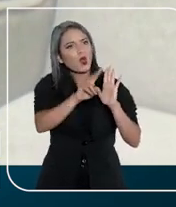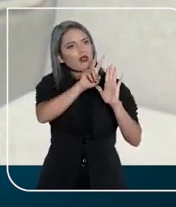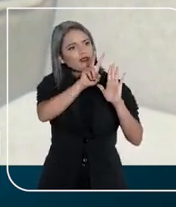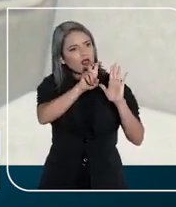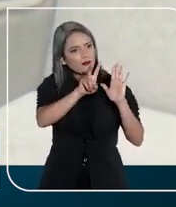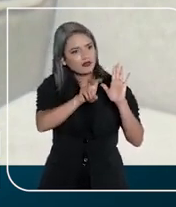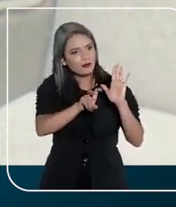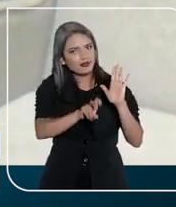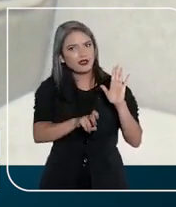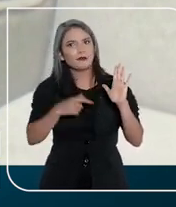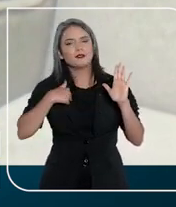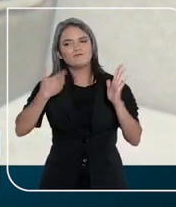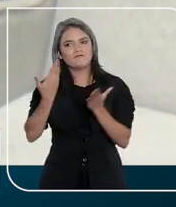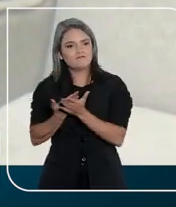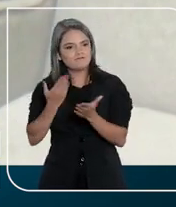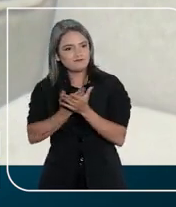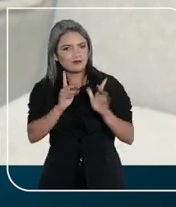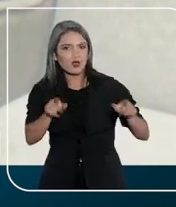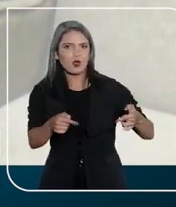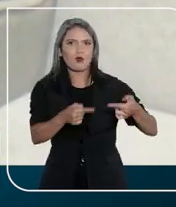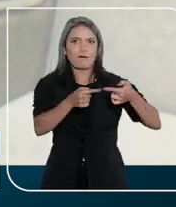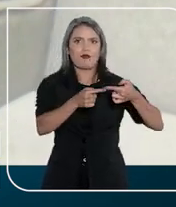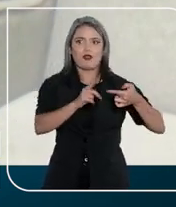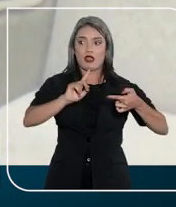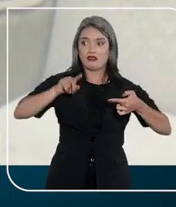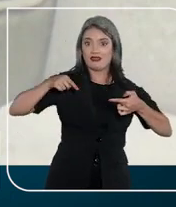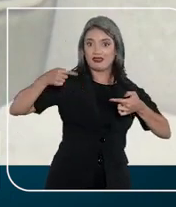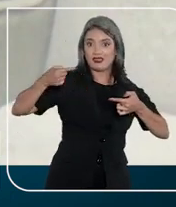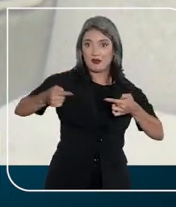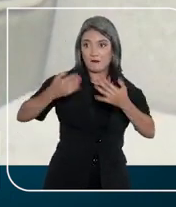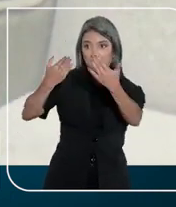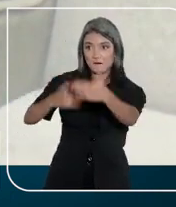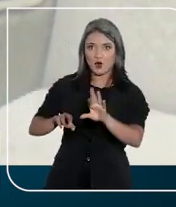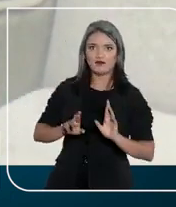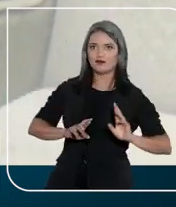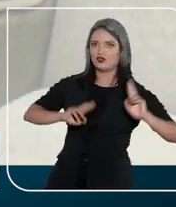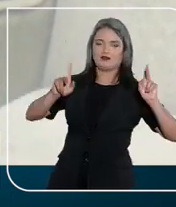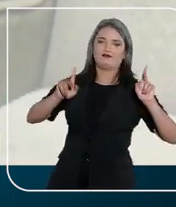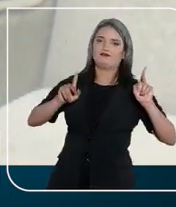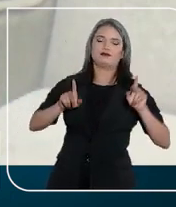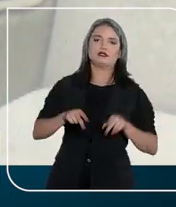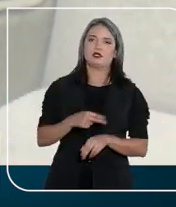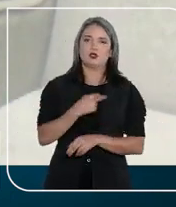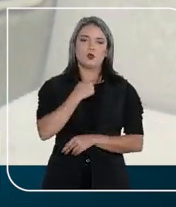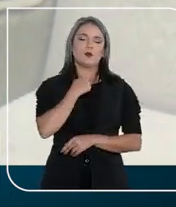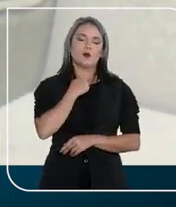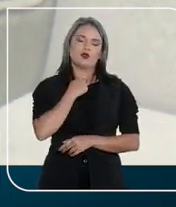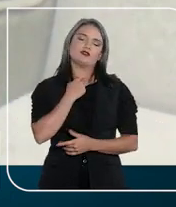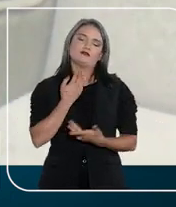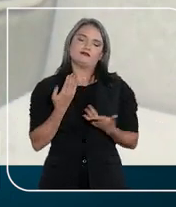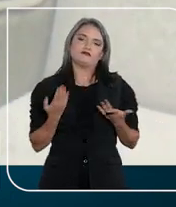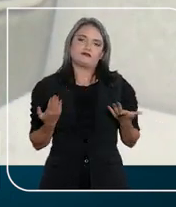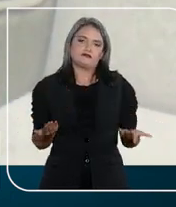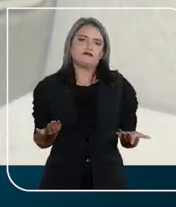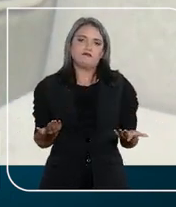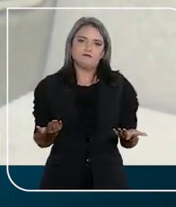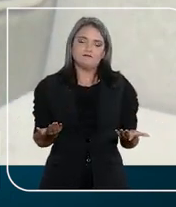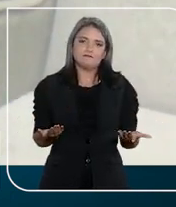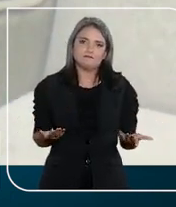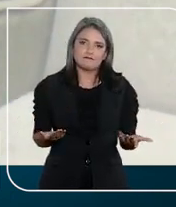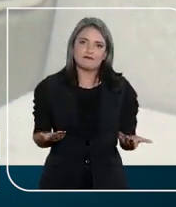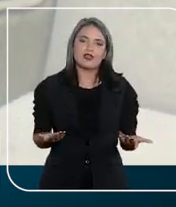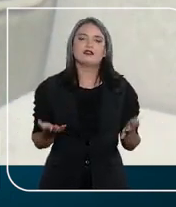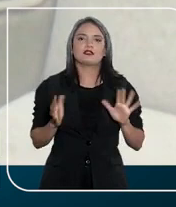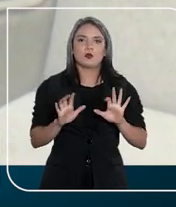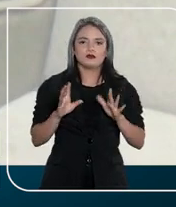irá realizar questionamentos sobre aqueles assuntos. Uhum. Então, penso dessa forma que há